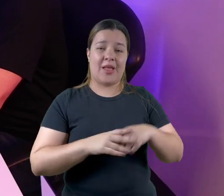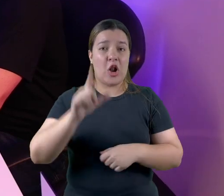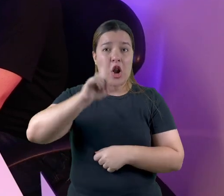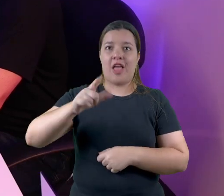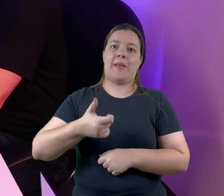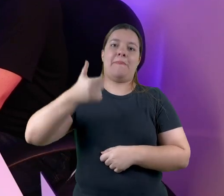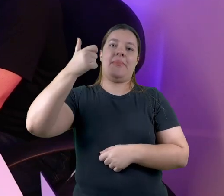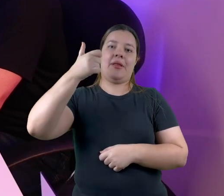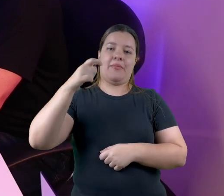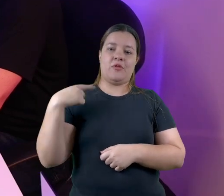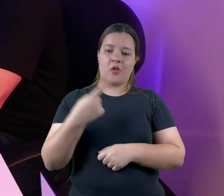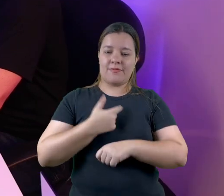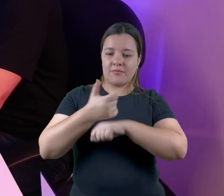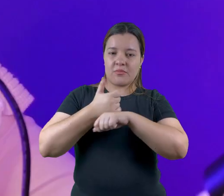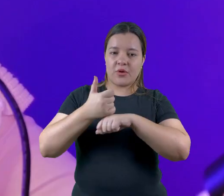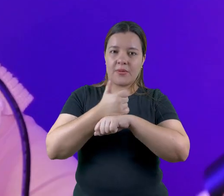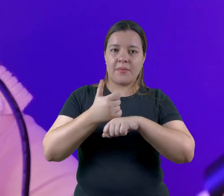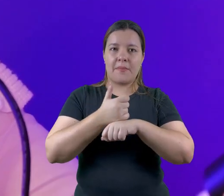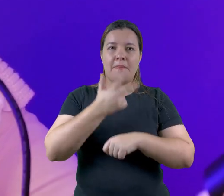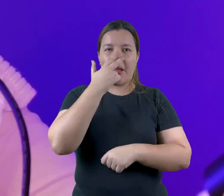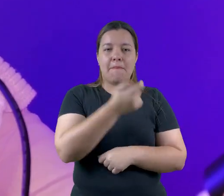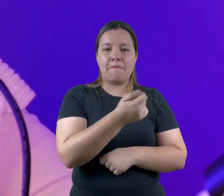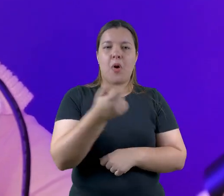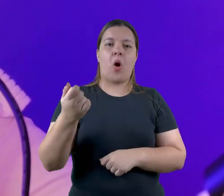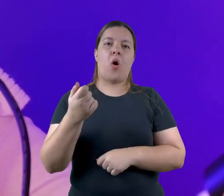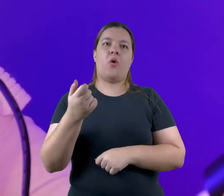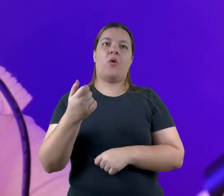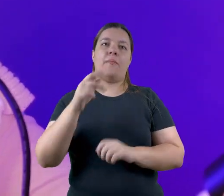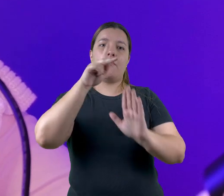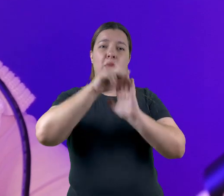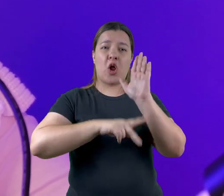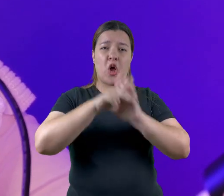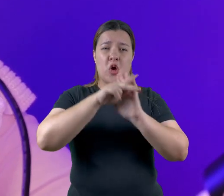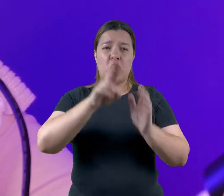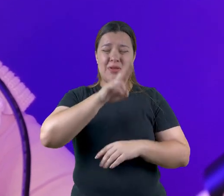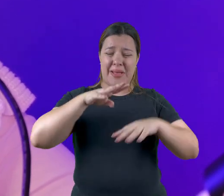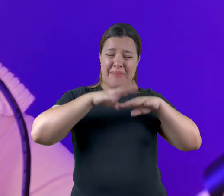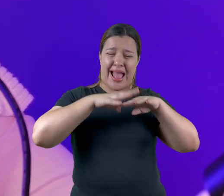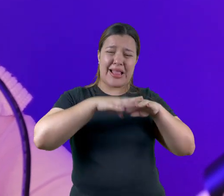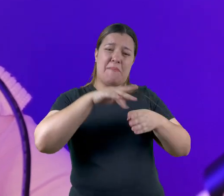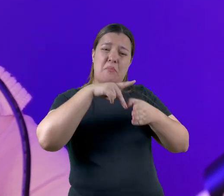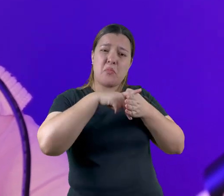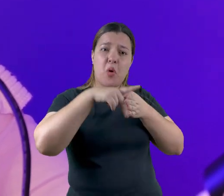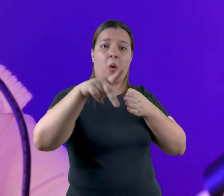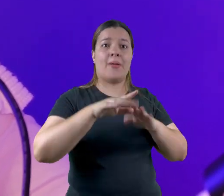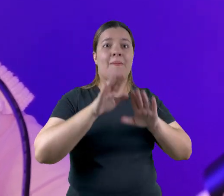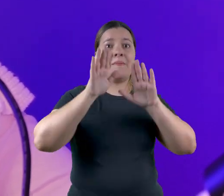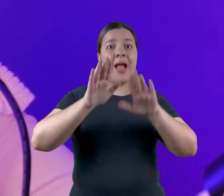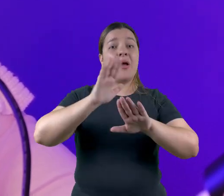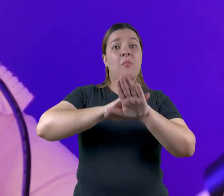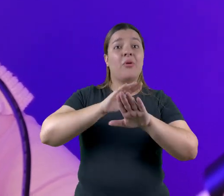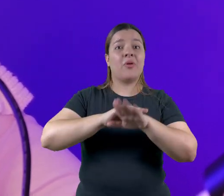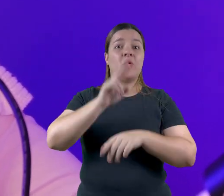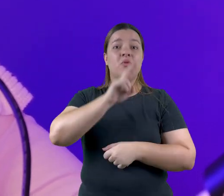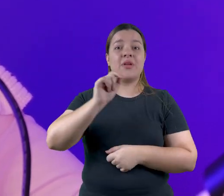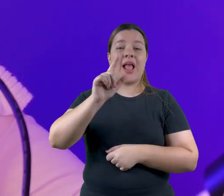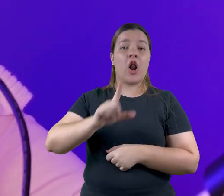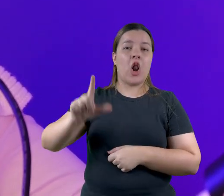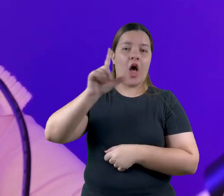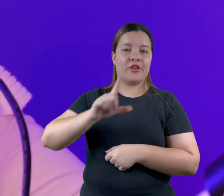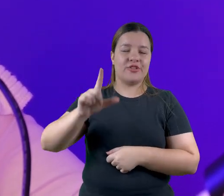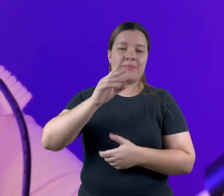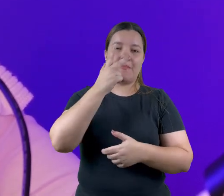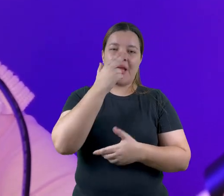né então assim em toda a nossa carreira pouquíssimos projetos a gente usa a matemática em si mas sim o raciocínio